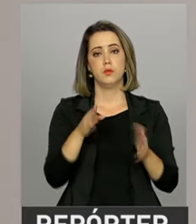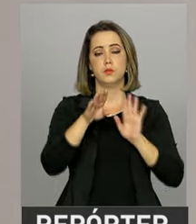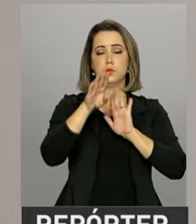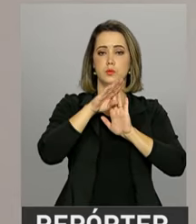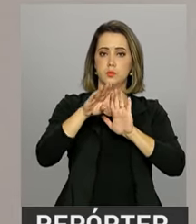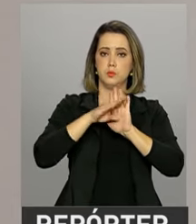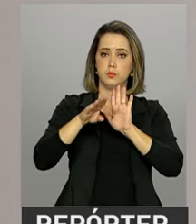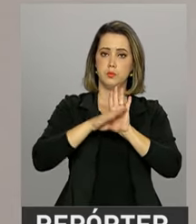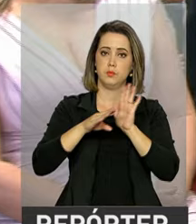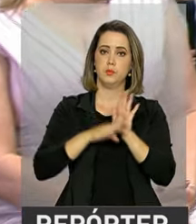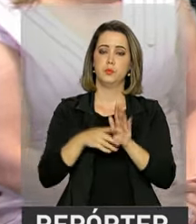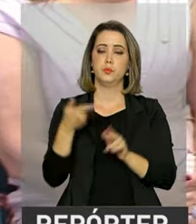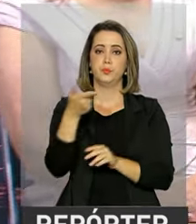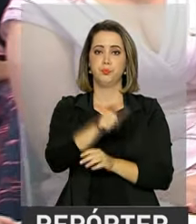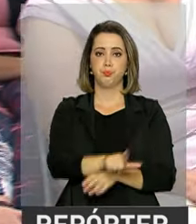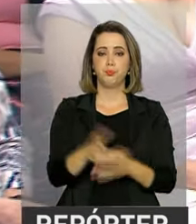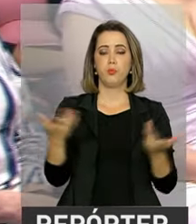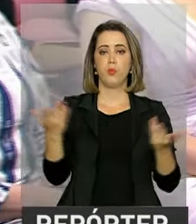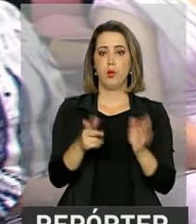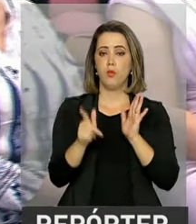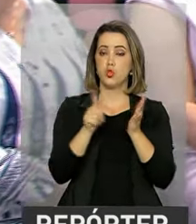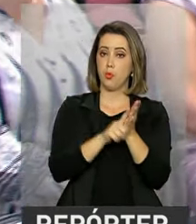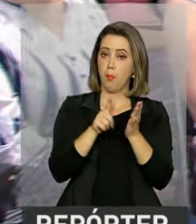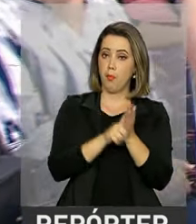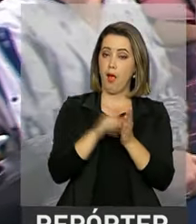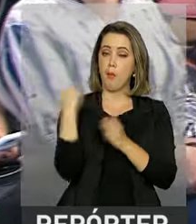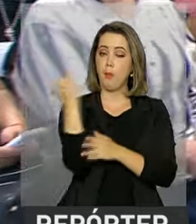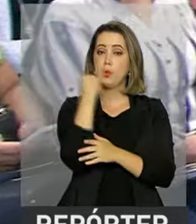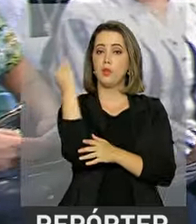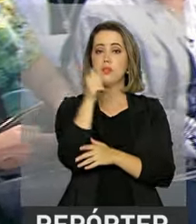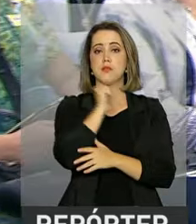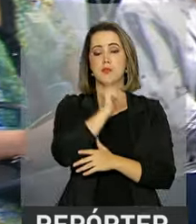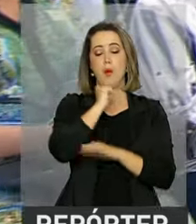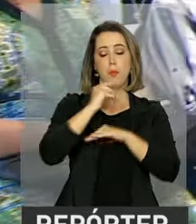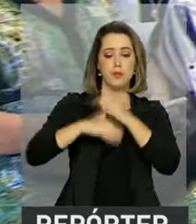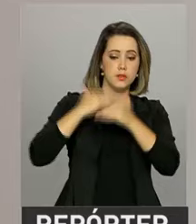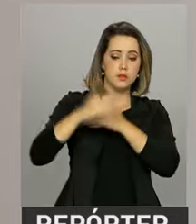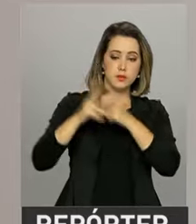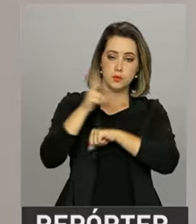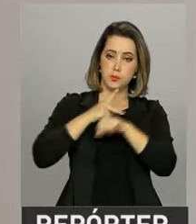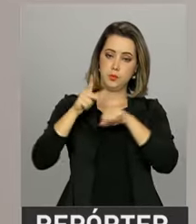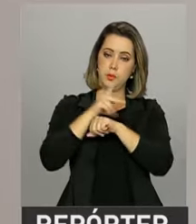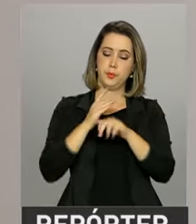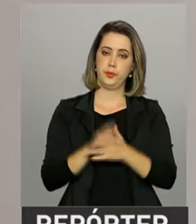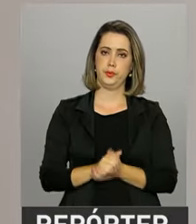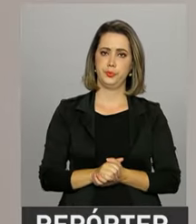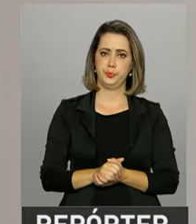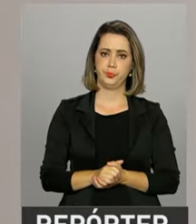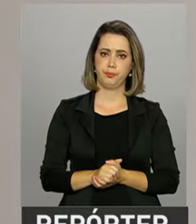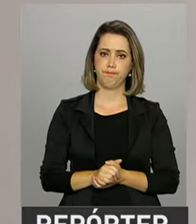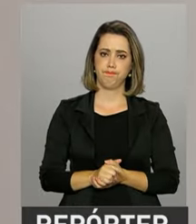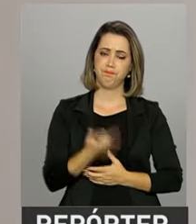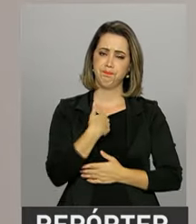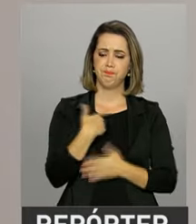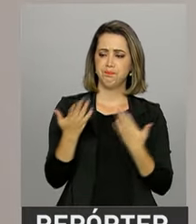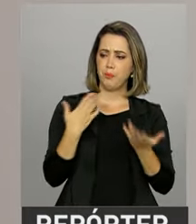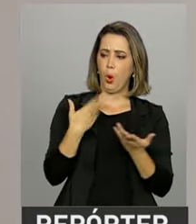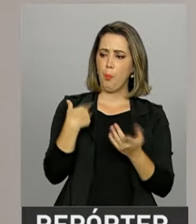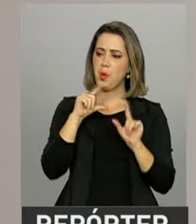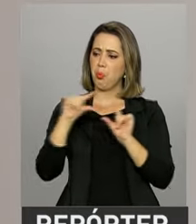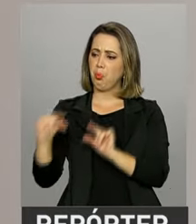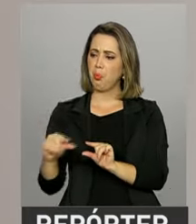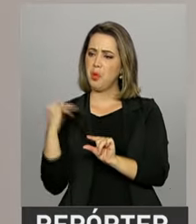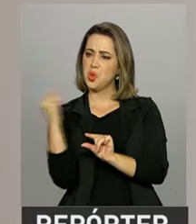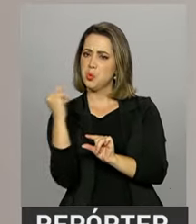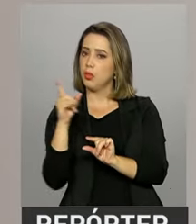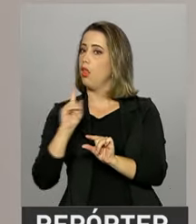medidas reafirmam o papel das mulheres no desenvolvimento do país. Parecem coisas de menor relevância, mas a atualização,